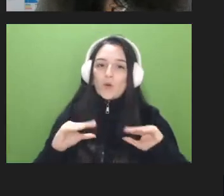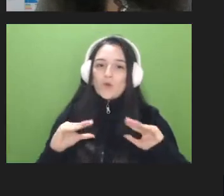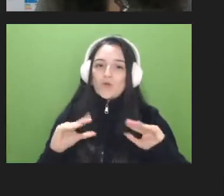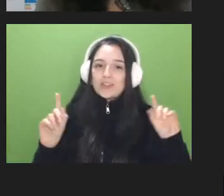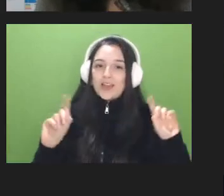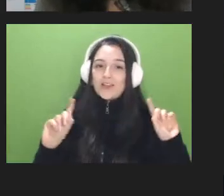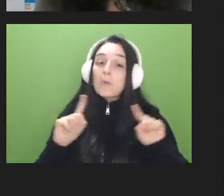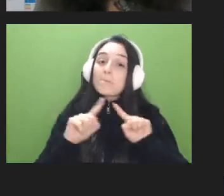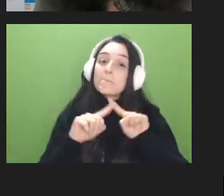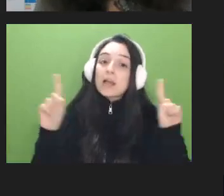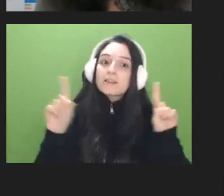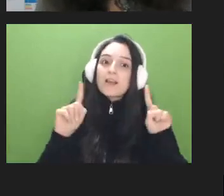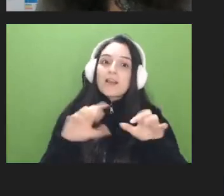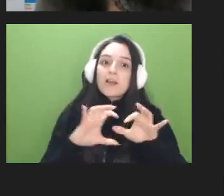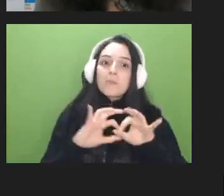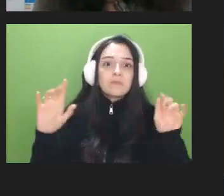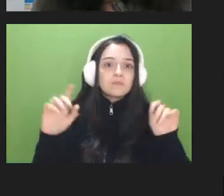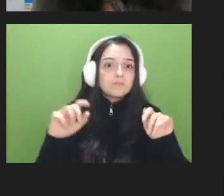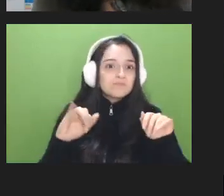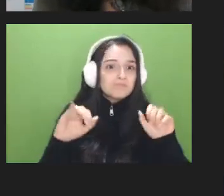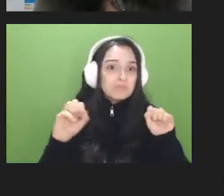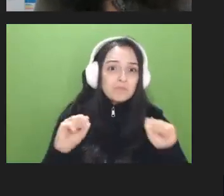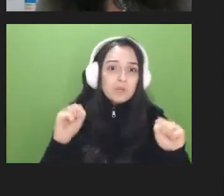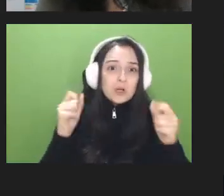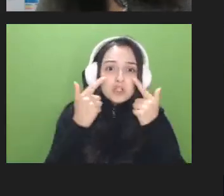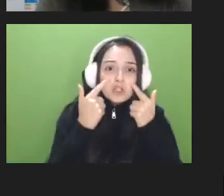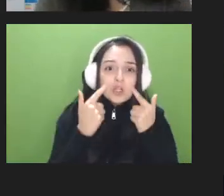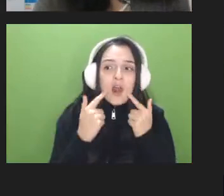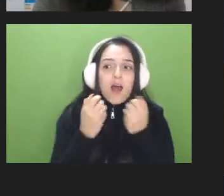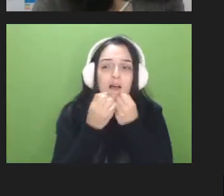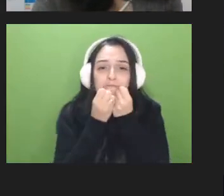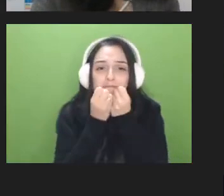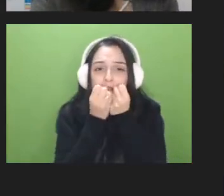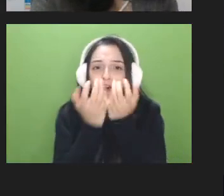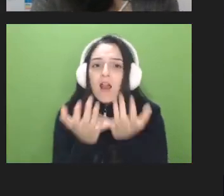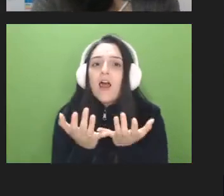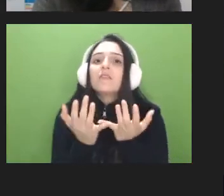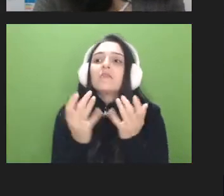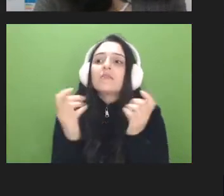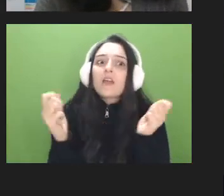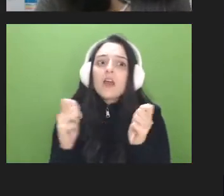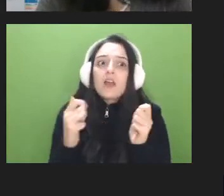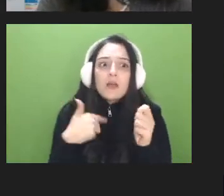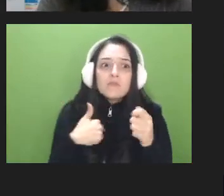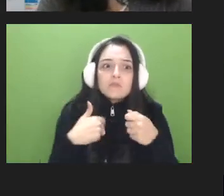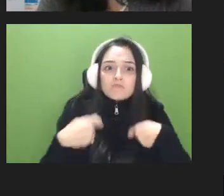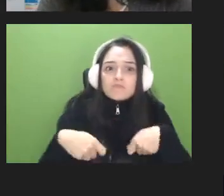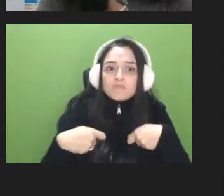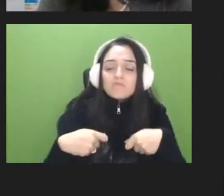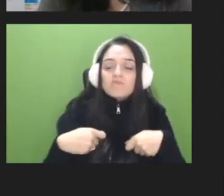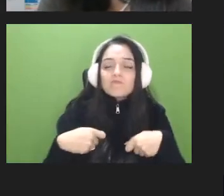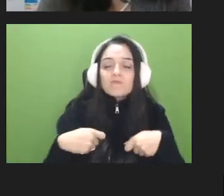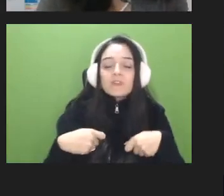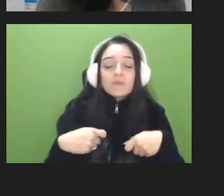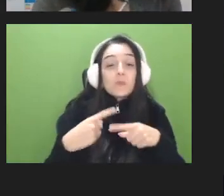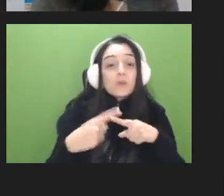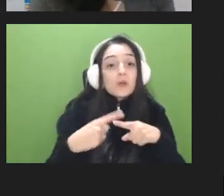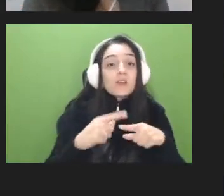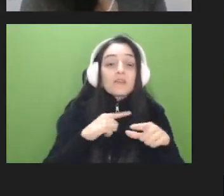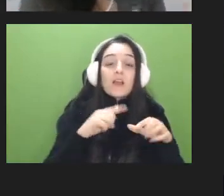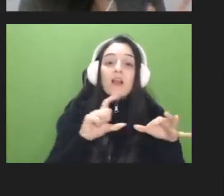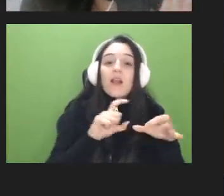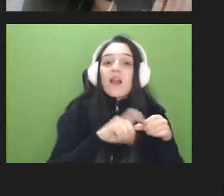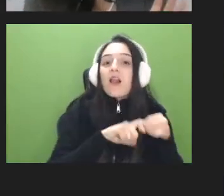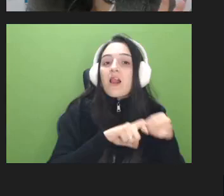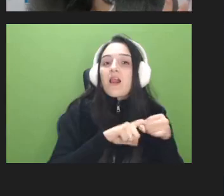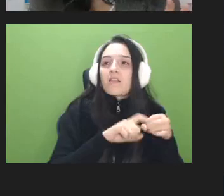e poder chorar quando necessário e poder falar quando necessário. Porque isso me desvincula também desse lugar fantasioso de que eu sou uma pessoa que vai dar